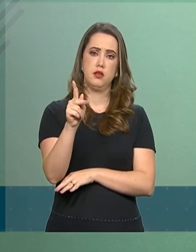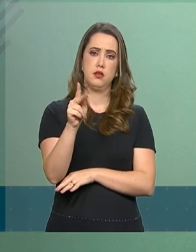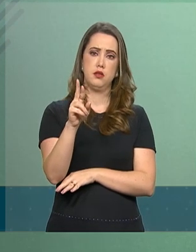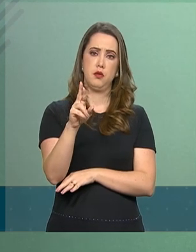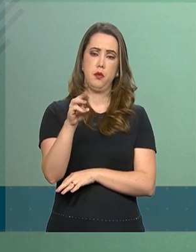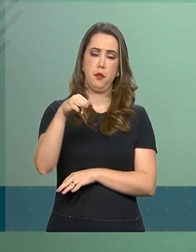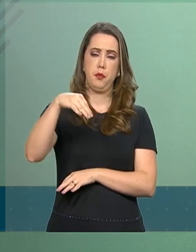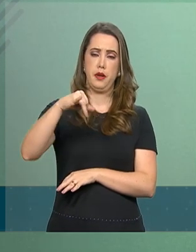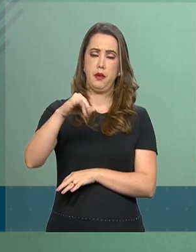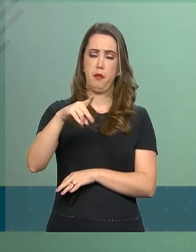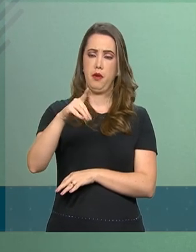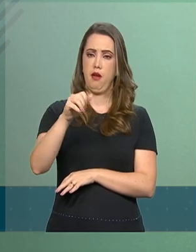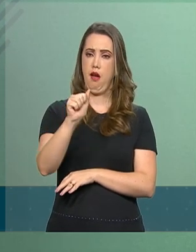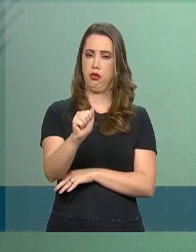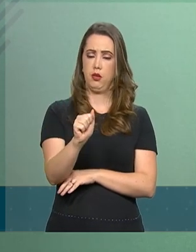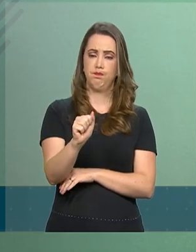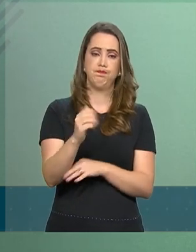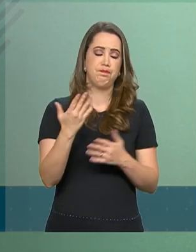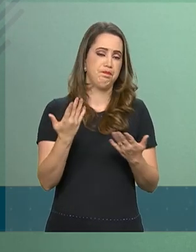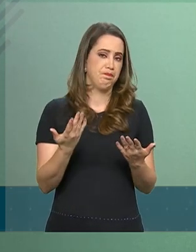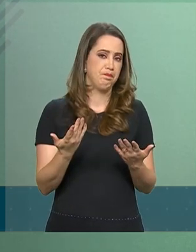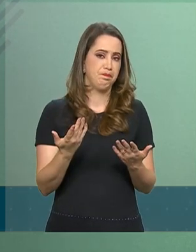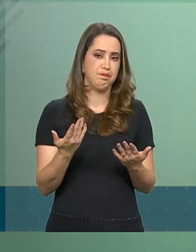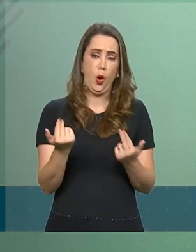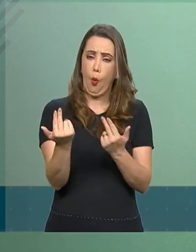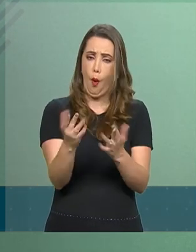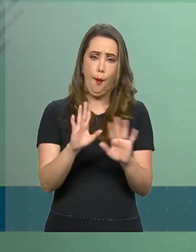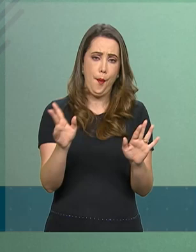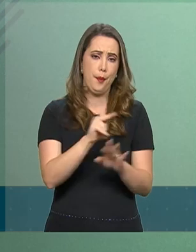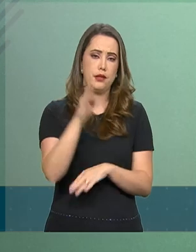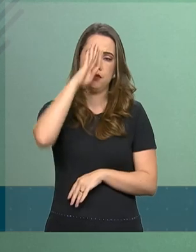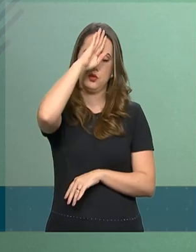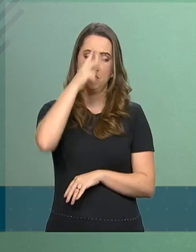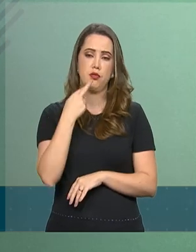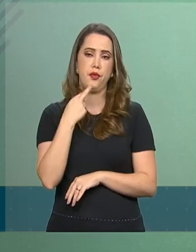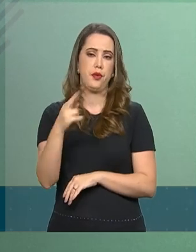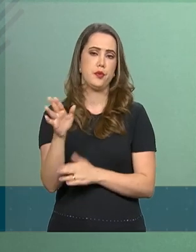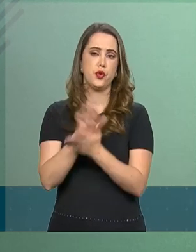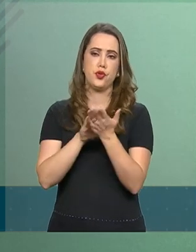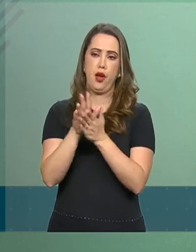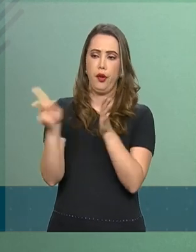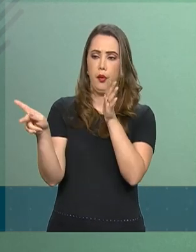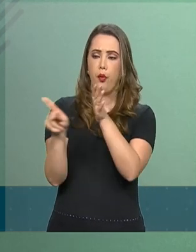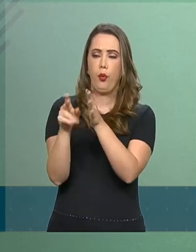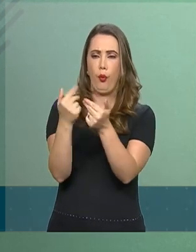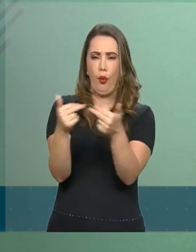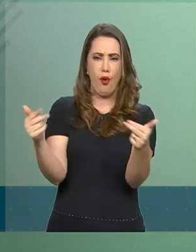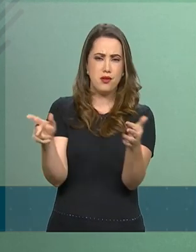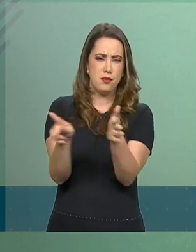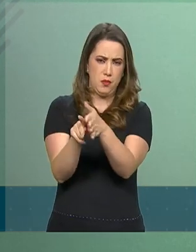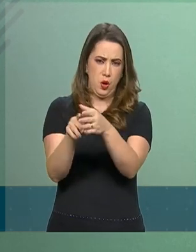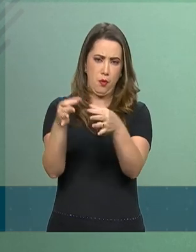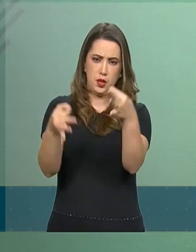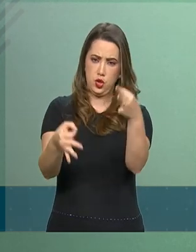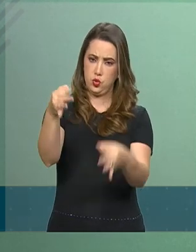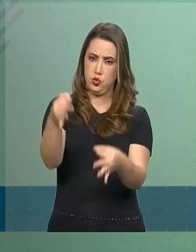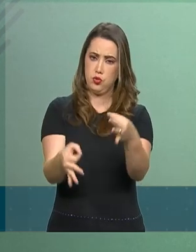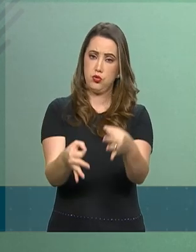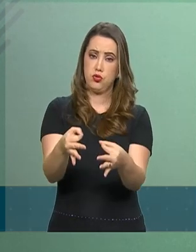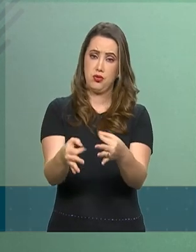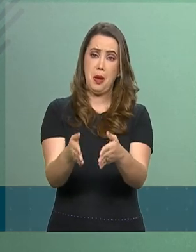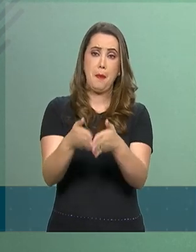igualmente o presidente não faz comentários sobre assuntos relativos à justiça evo